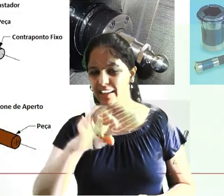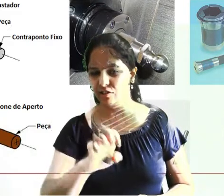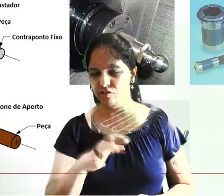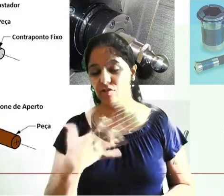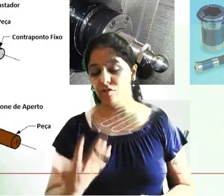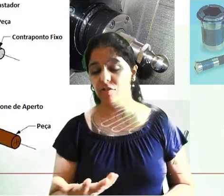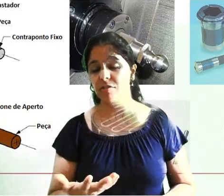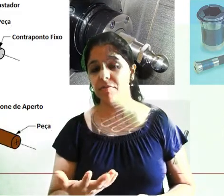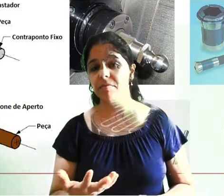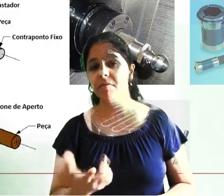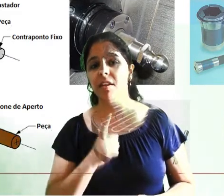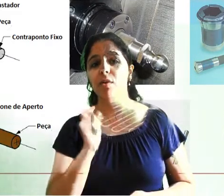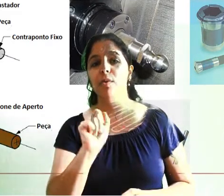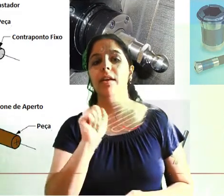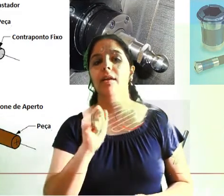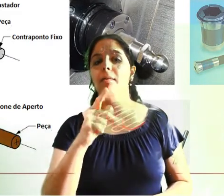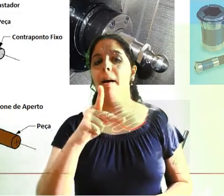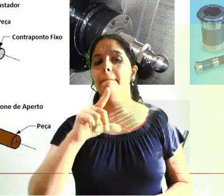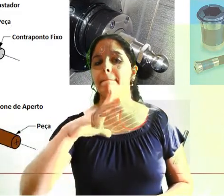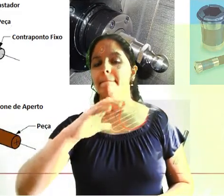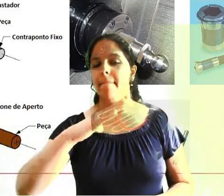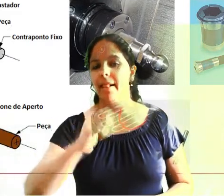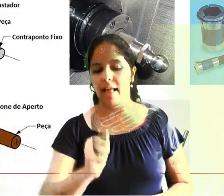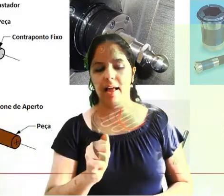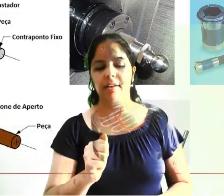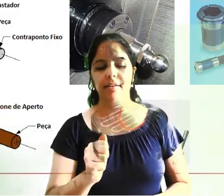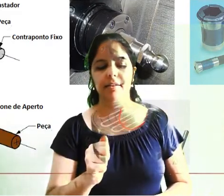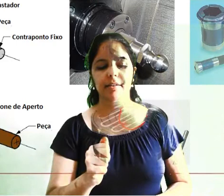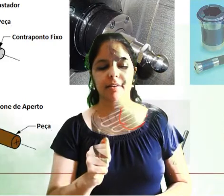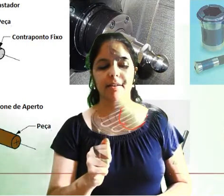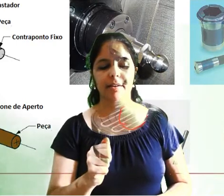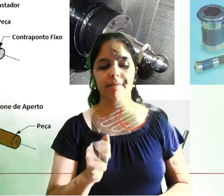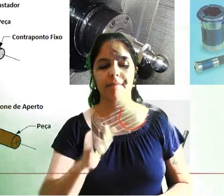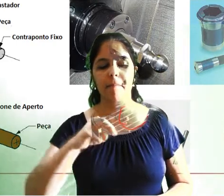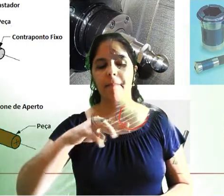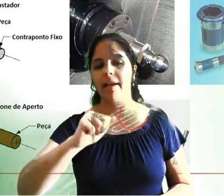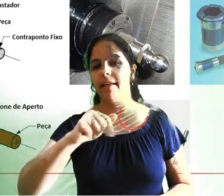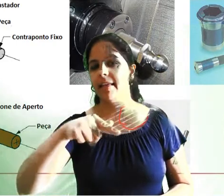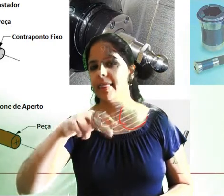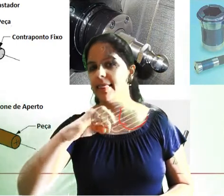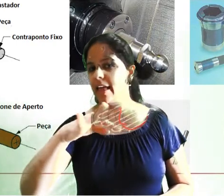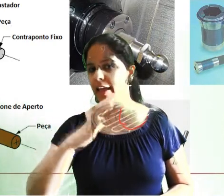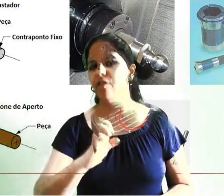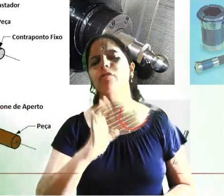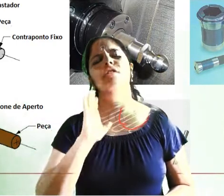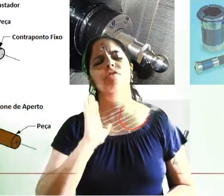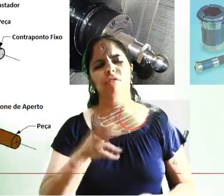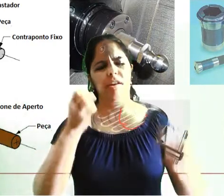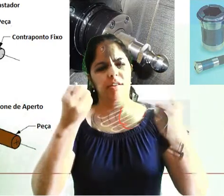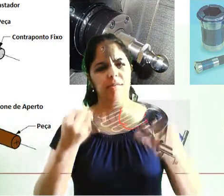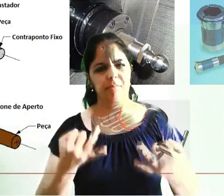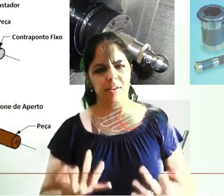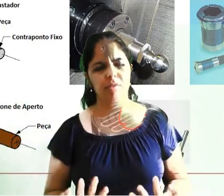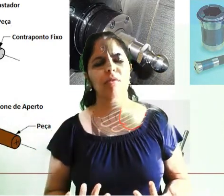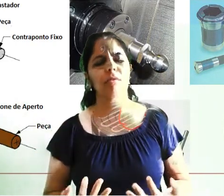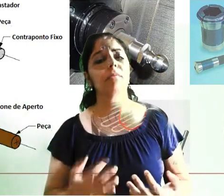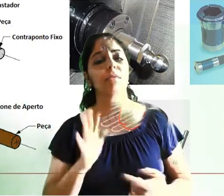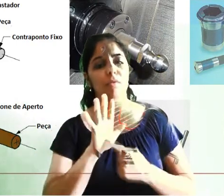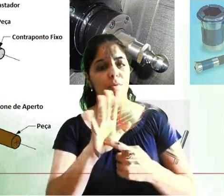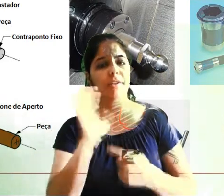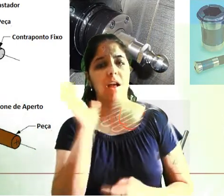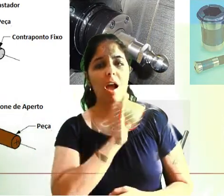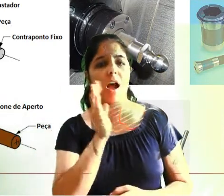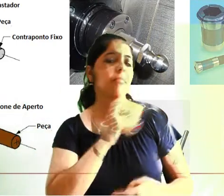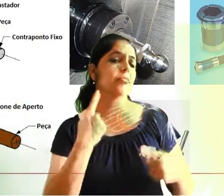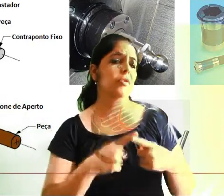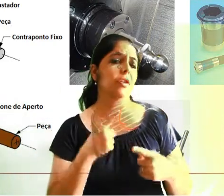para fazer eixos excêntricos, né? Nós temos uma placa aqui magnética, né? Como nós já discutimos na sala, tá? Entre outros aqui. Então vou passar